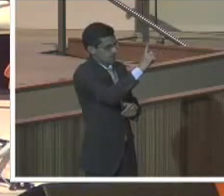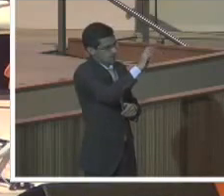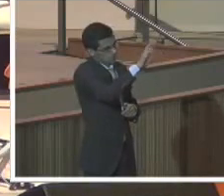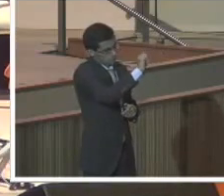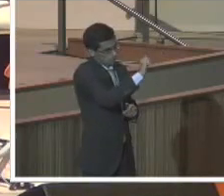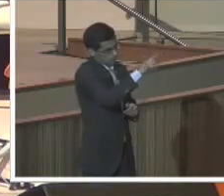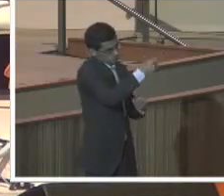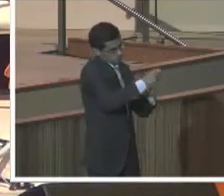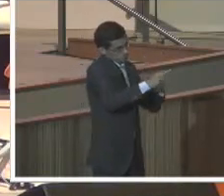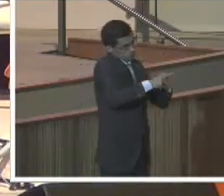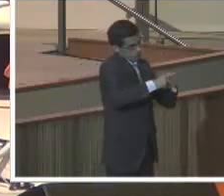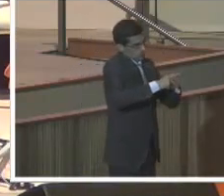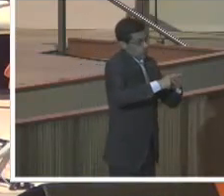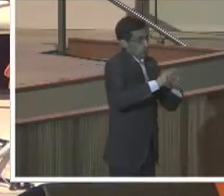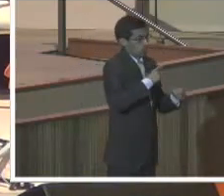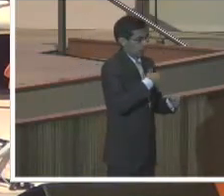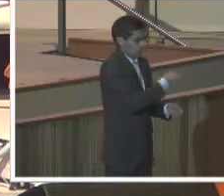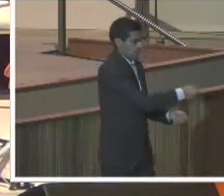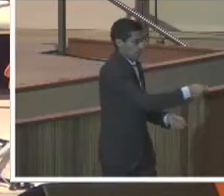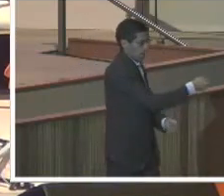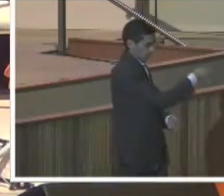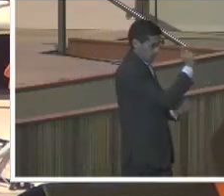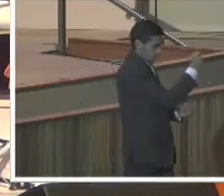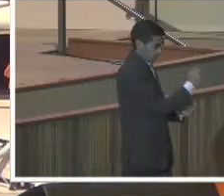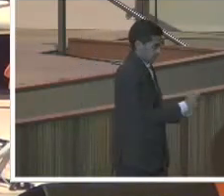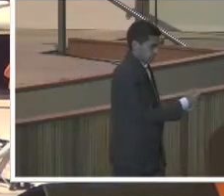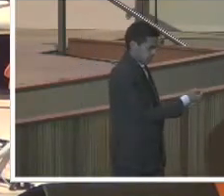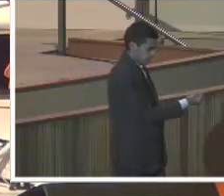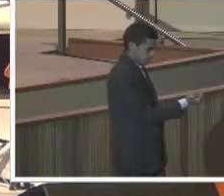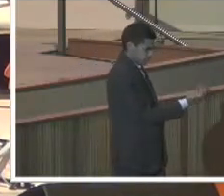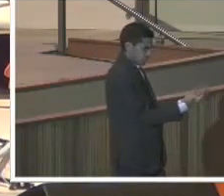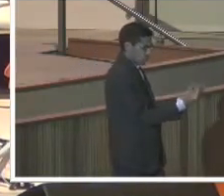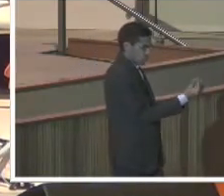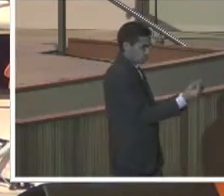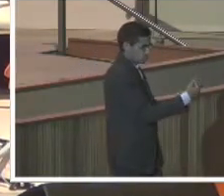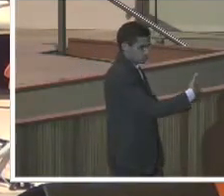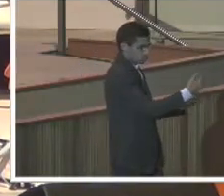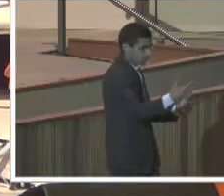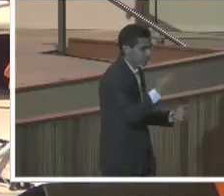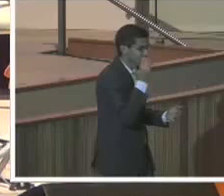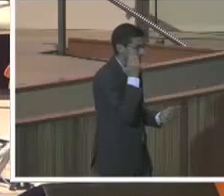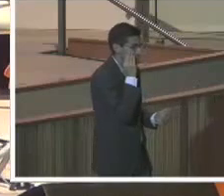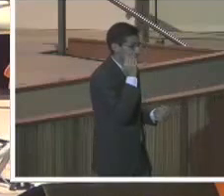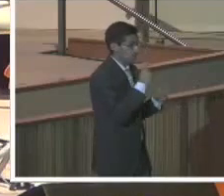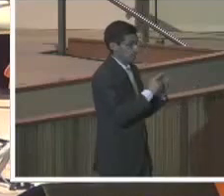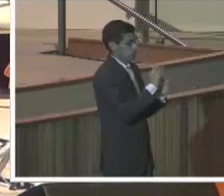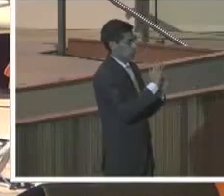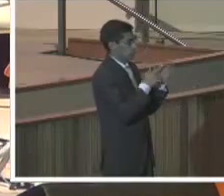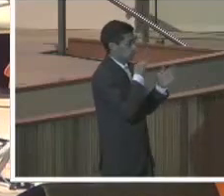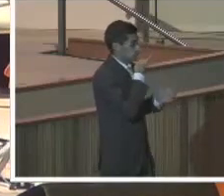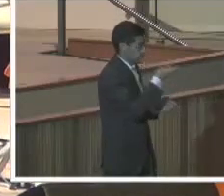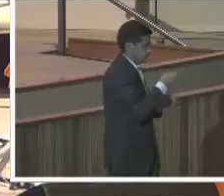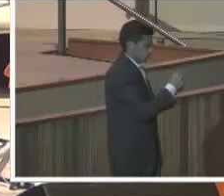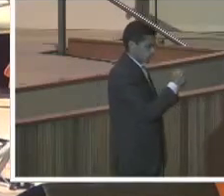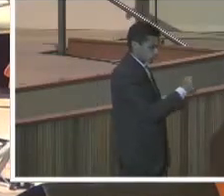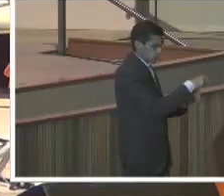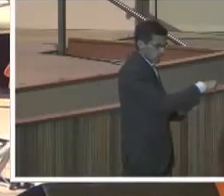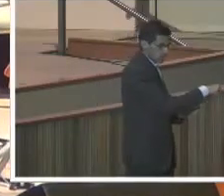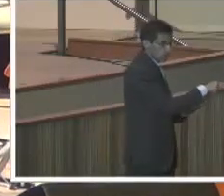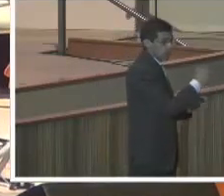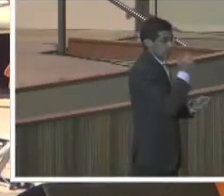pesca maravilhosa, não é? Ele diz para ele: olha, não fica aqui com a gente, porque